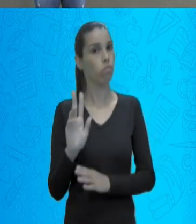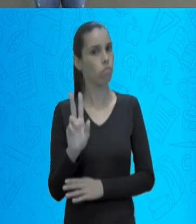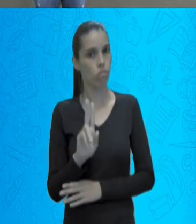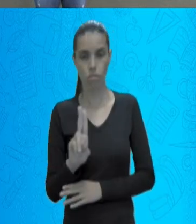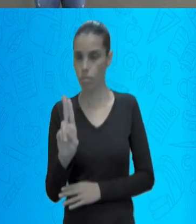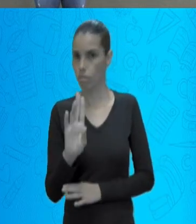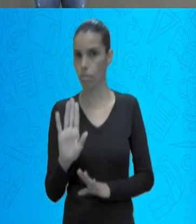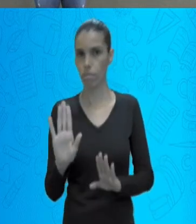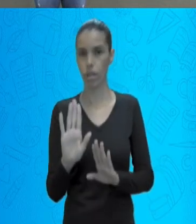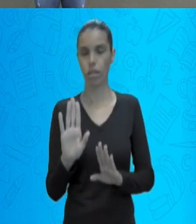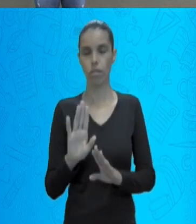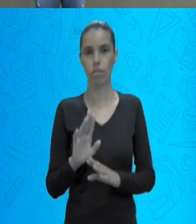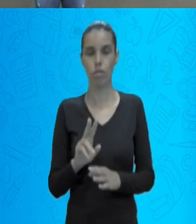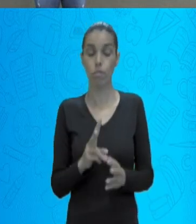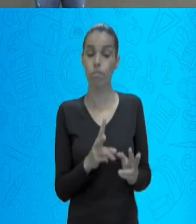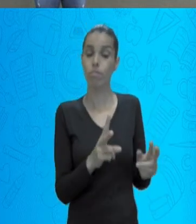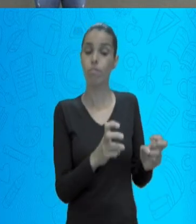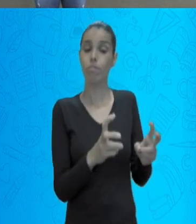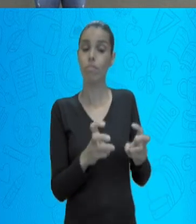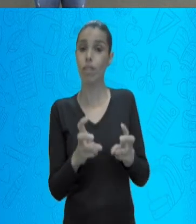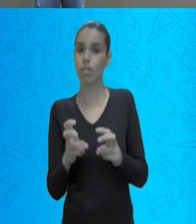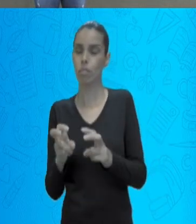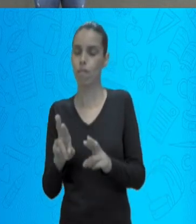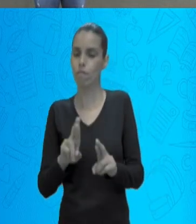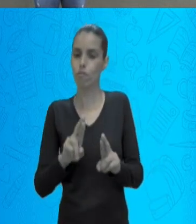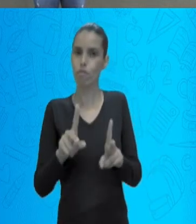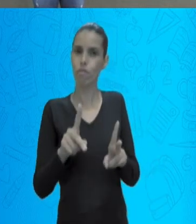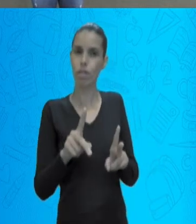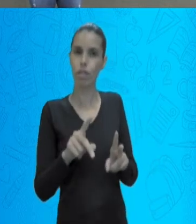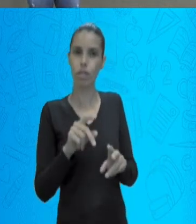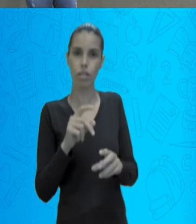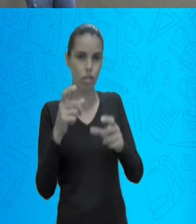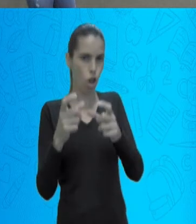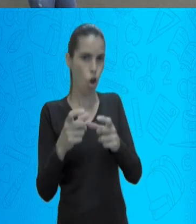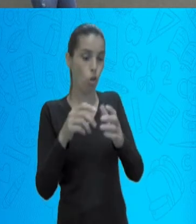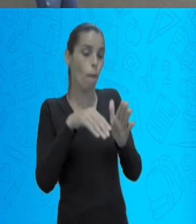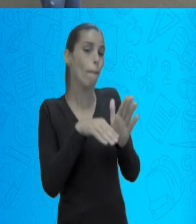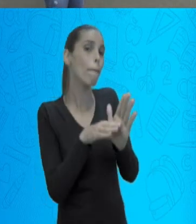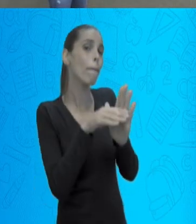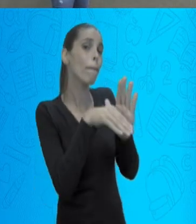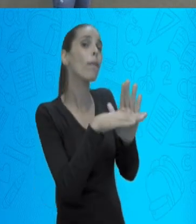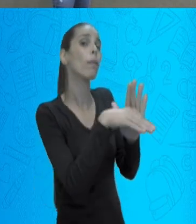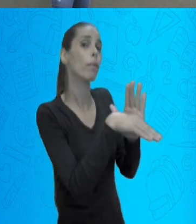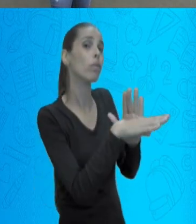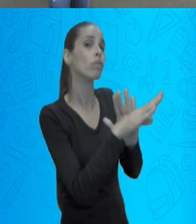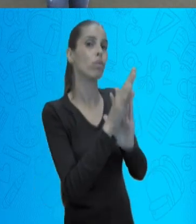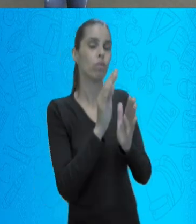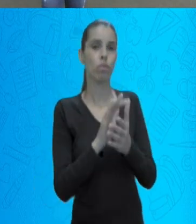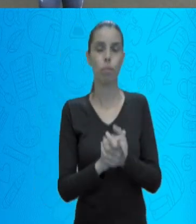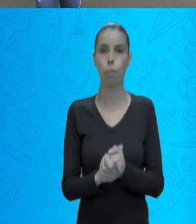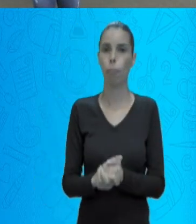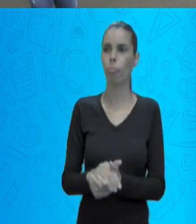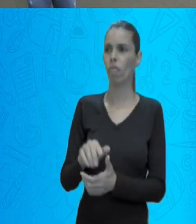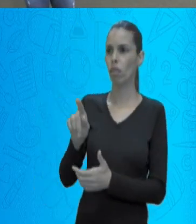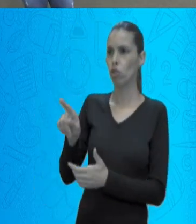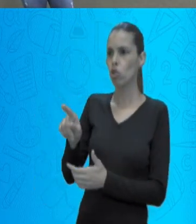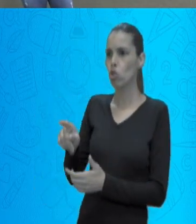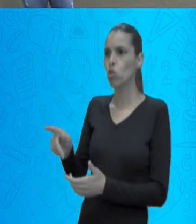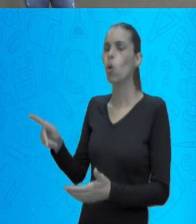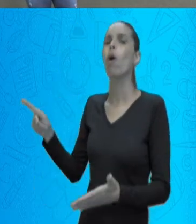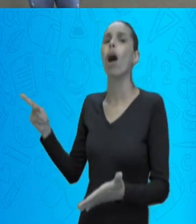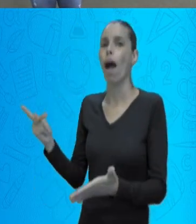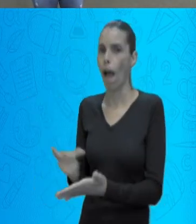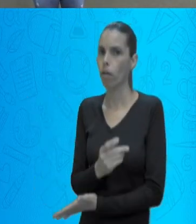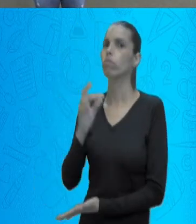ver a diferença na entonação da minha voz, no meu jeito de falar. Vamos lá. Isso aconteceu